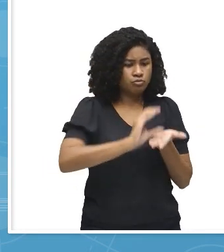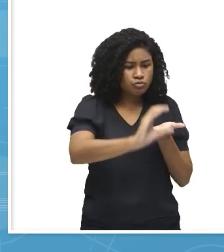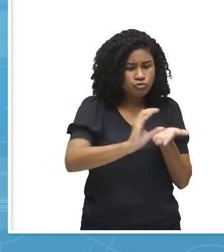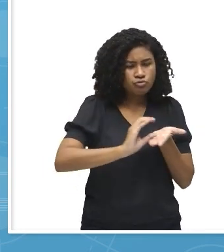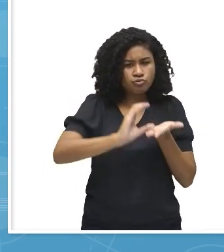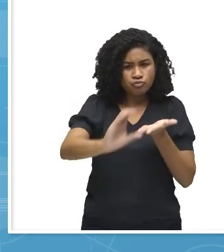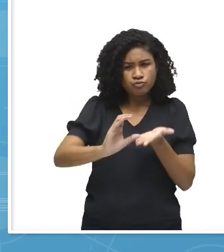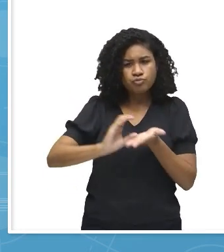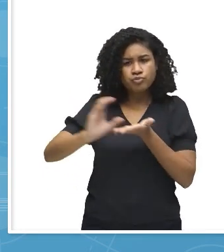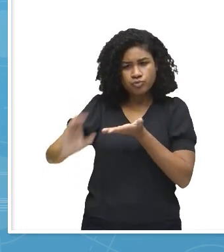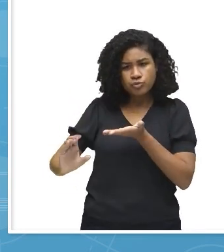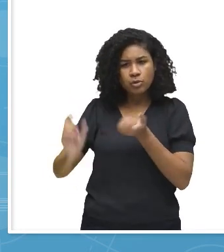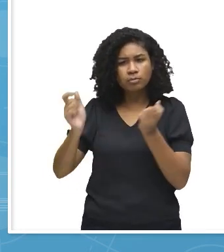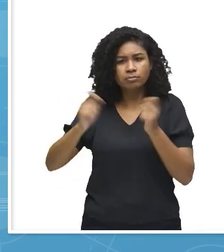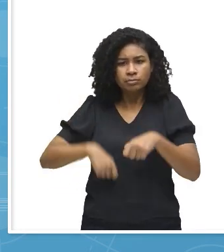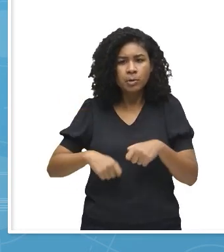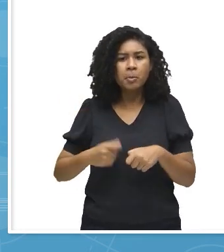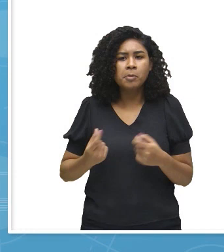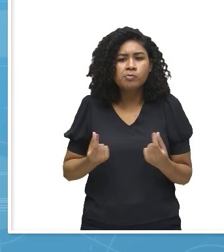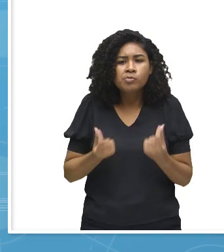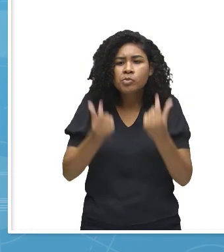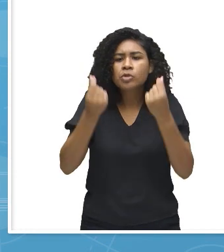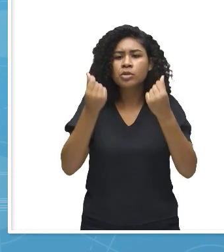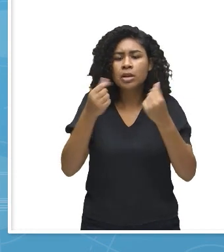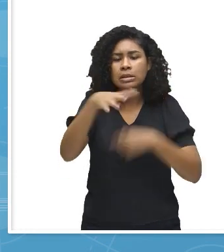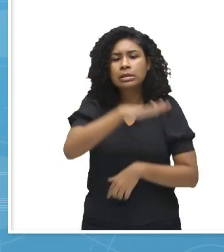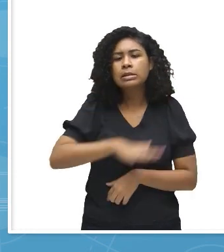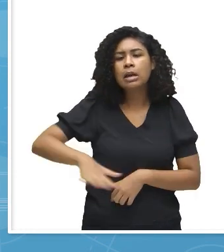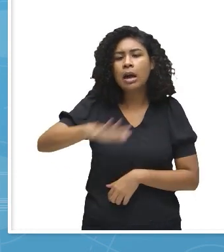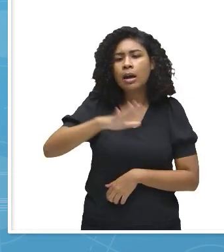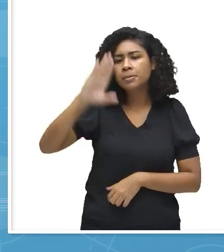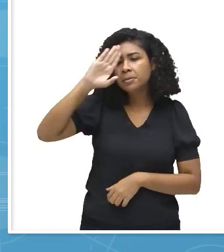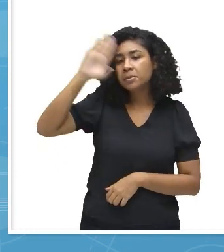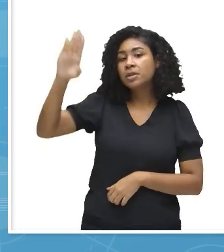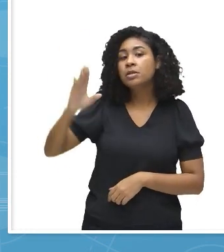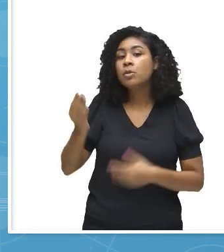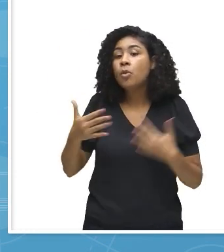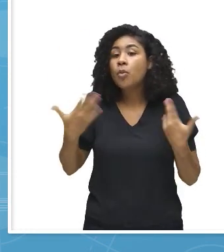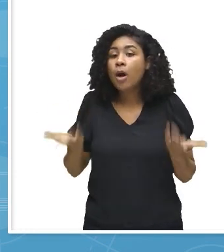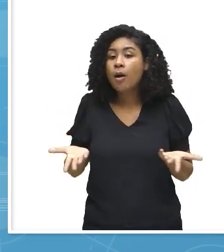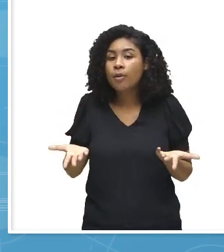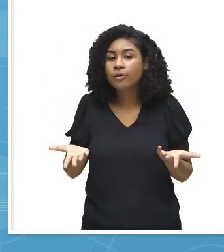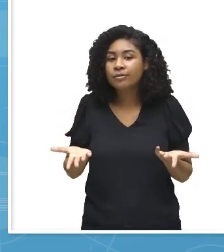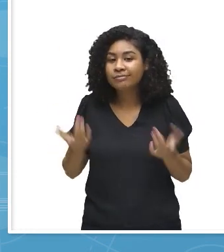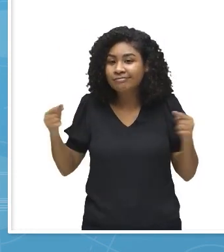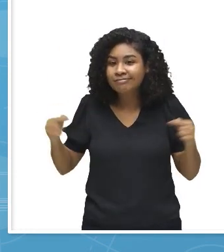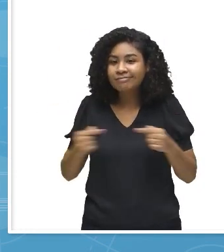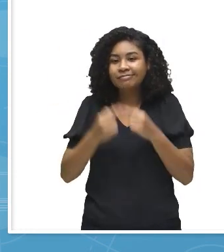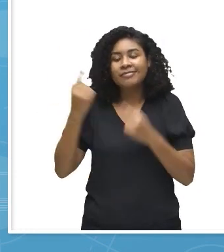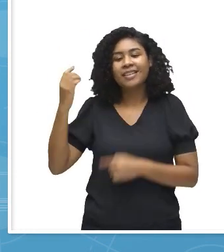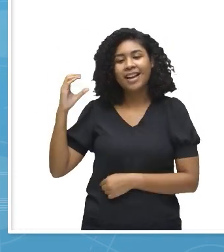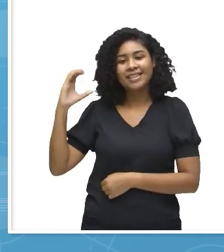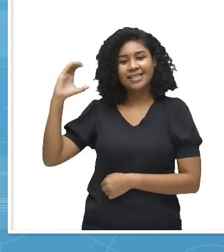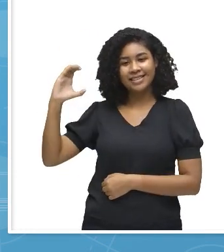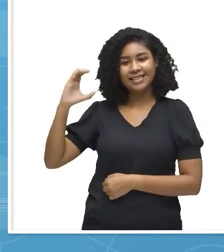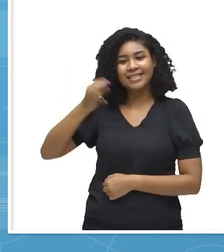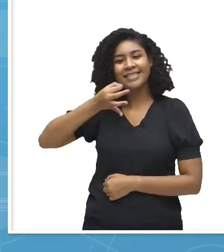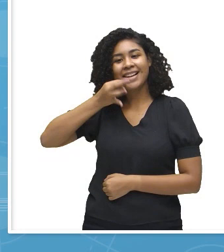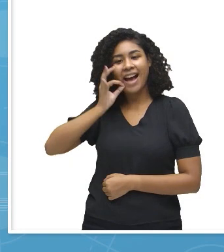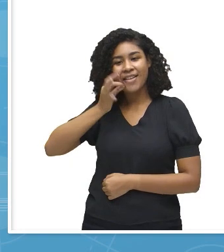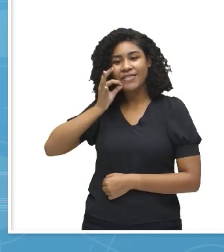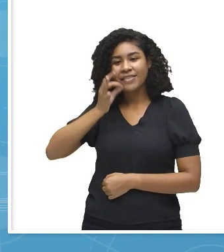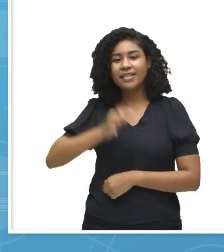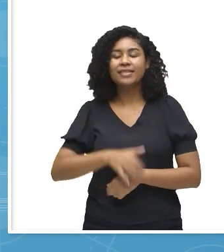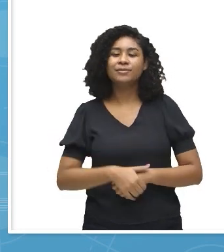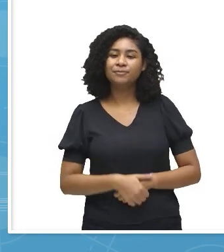essa atividade da agricultura, gente, que é a resposta da letra C, da alternativa C, o café. A